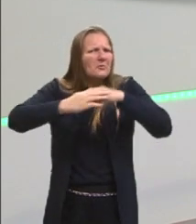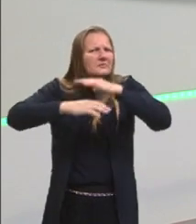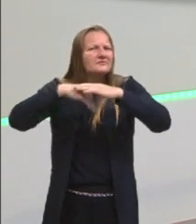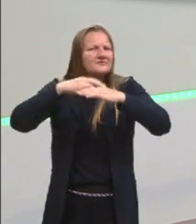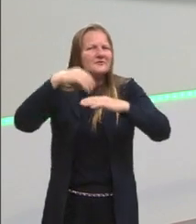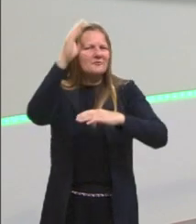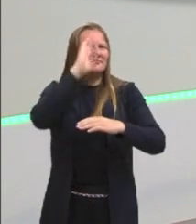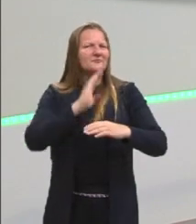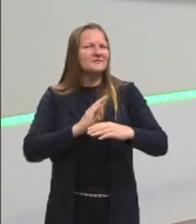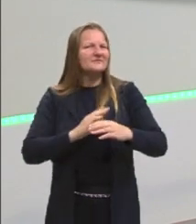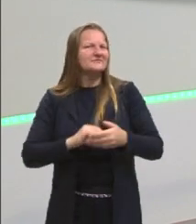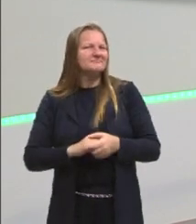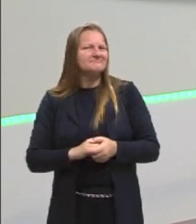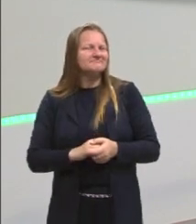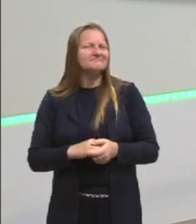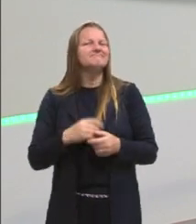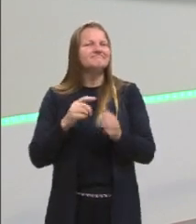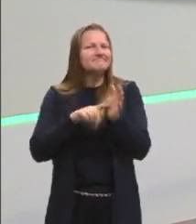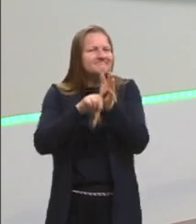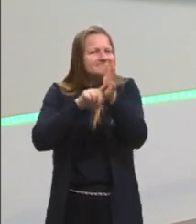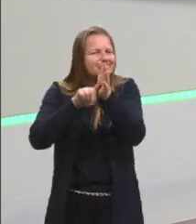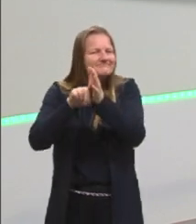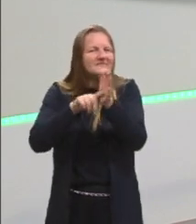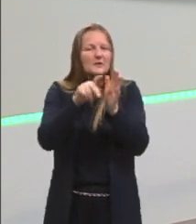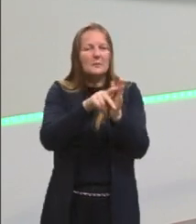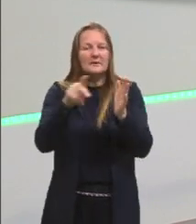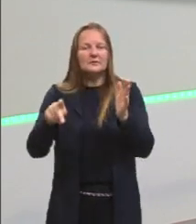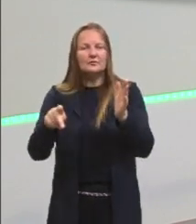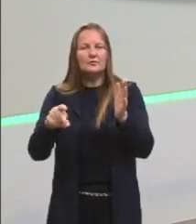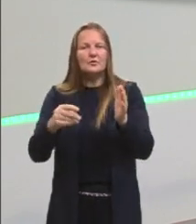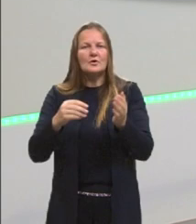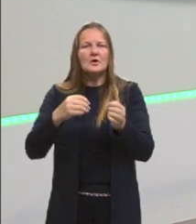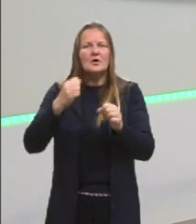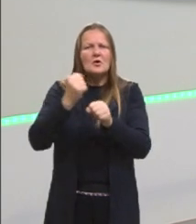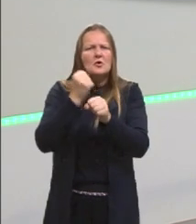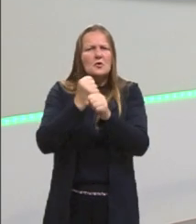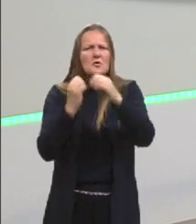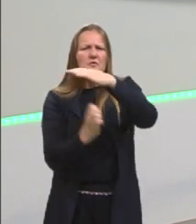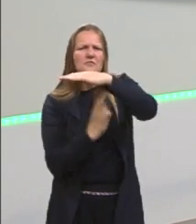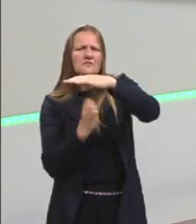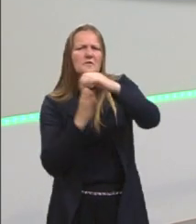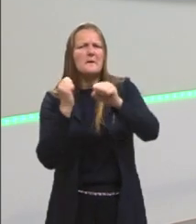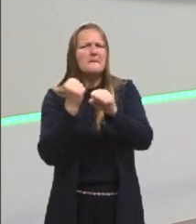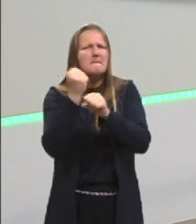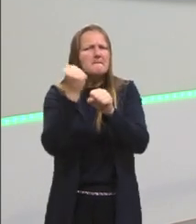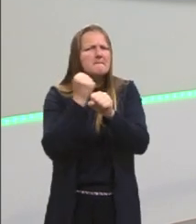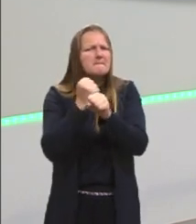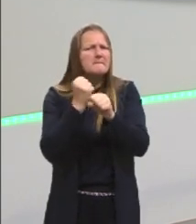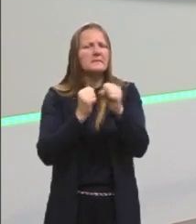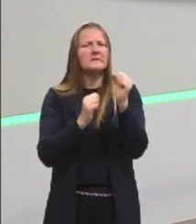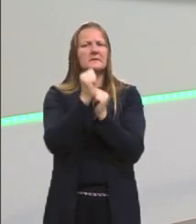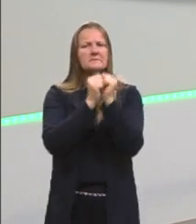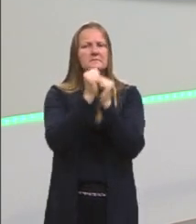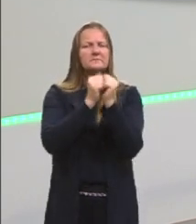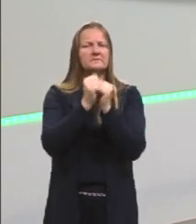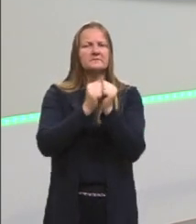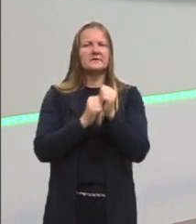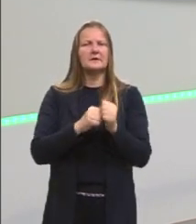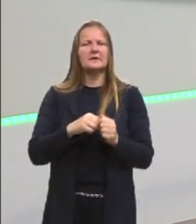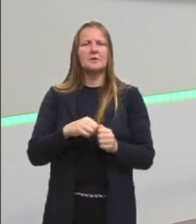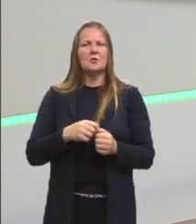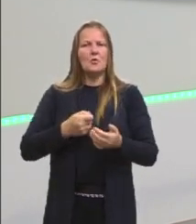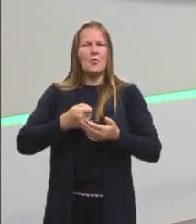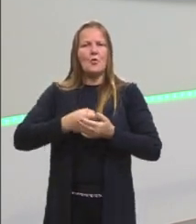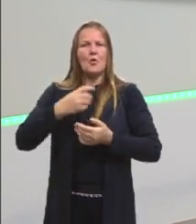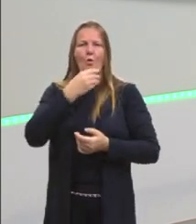ela está muito lá no período do açúcar brasileiro do período do Engenho esse pátriarcalismo que se sedimentou no Brasil